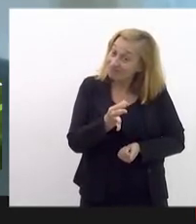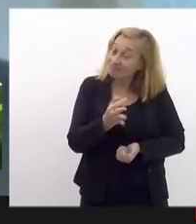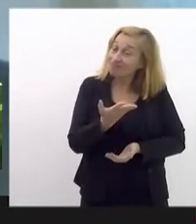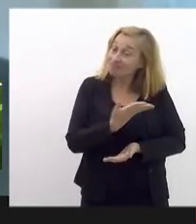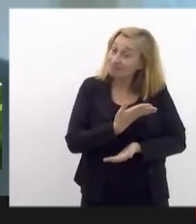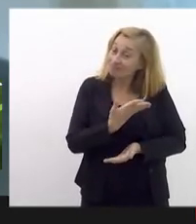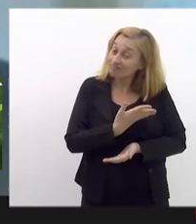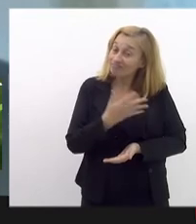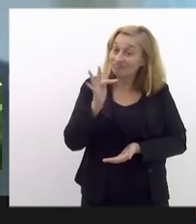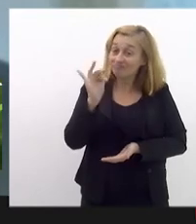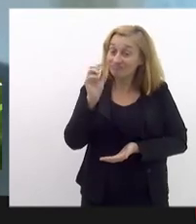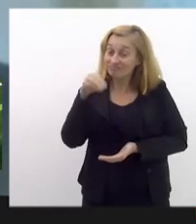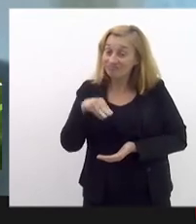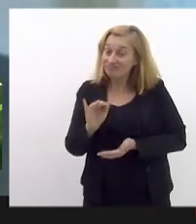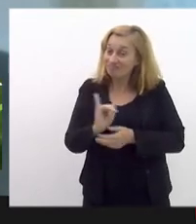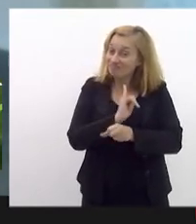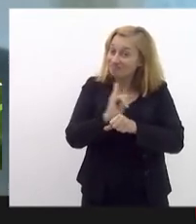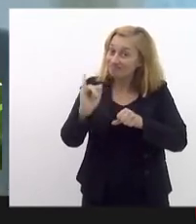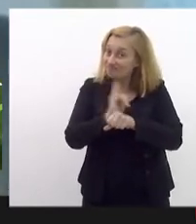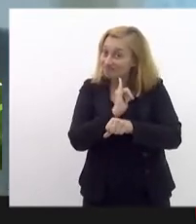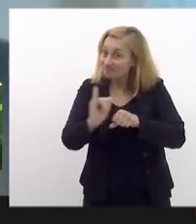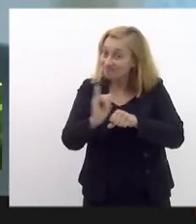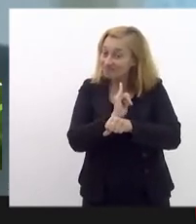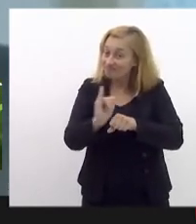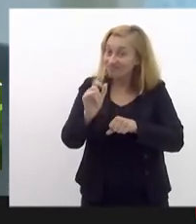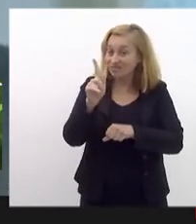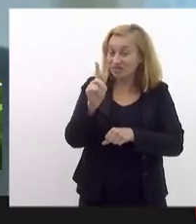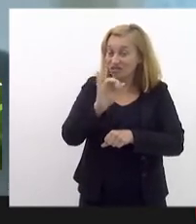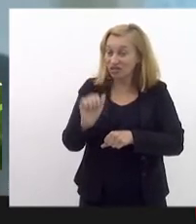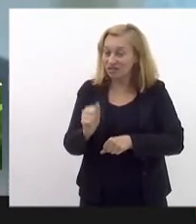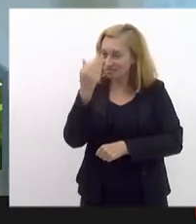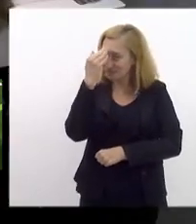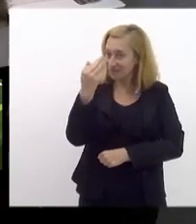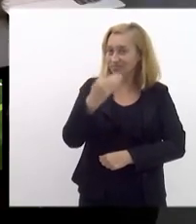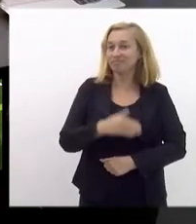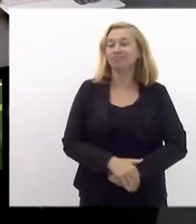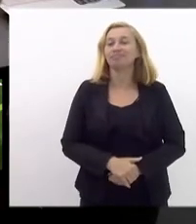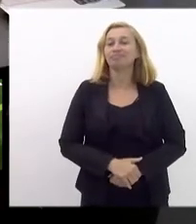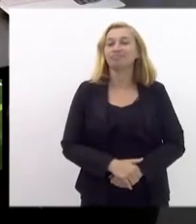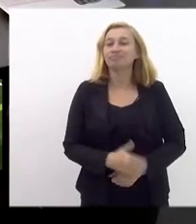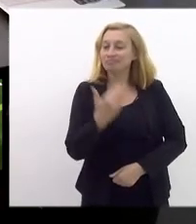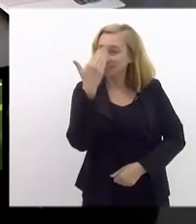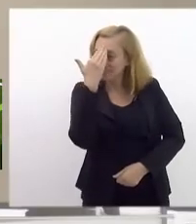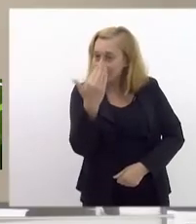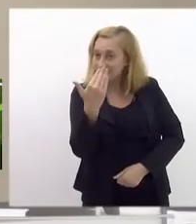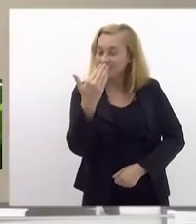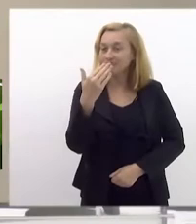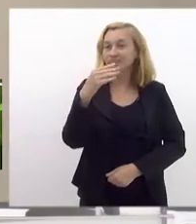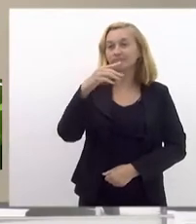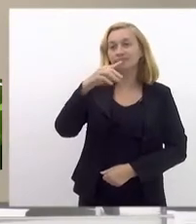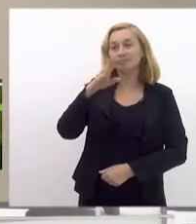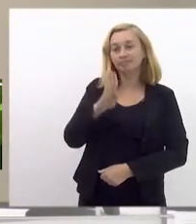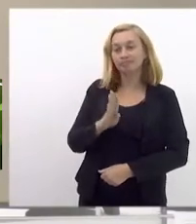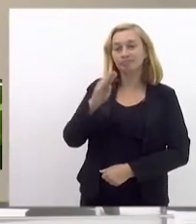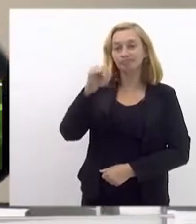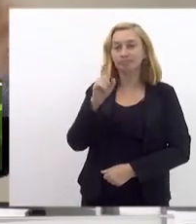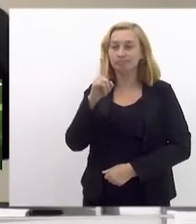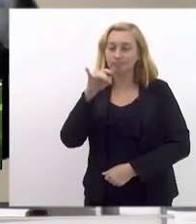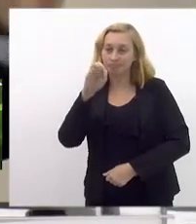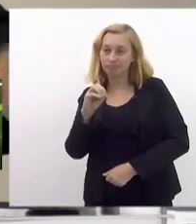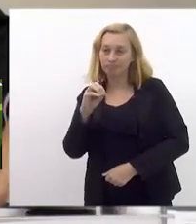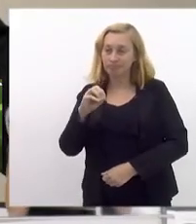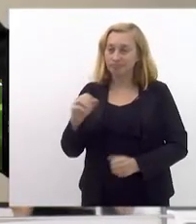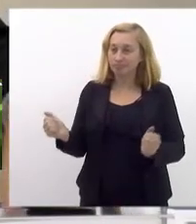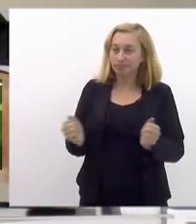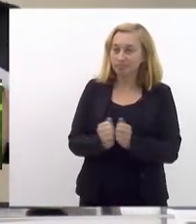fórum estratégico coordenado pela GEIS. Muito obrigado. Obrigado, Benito Parê, que tem participado de